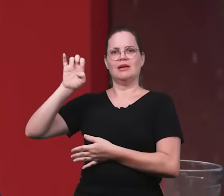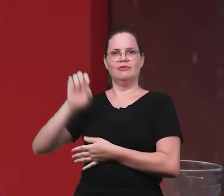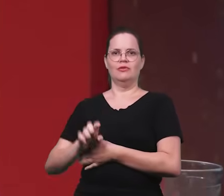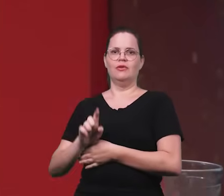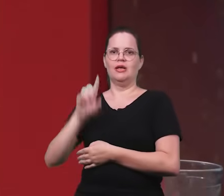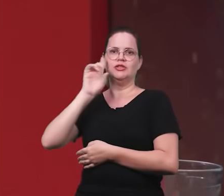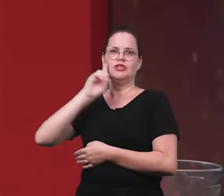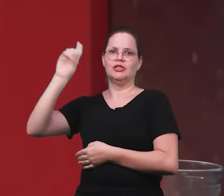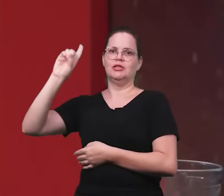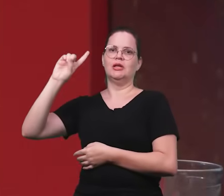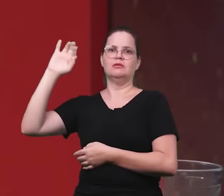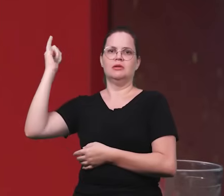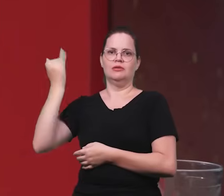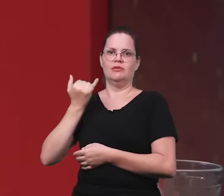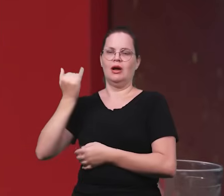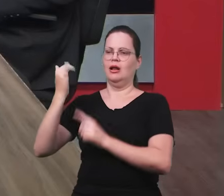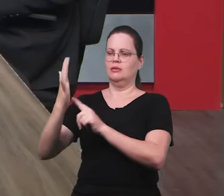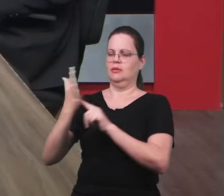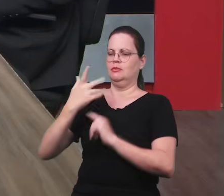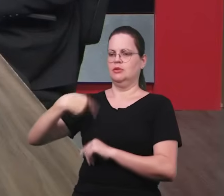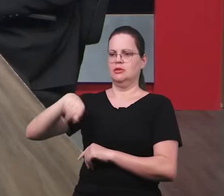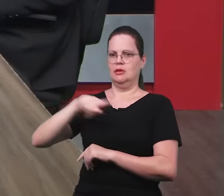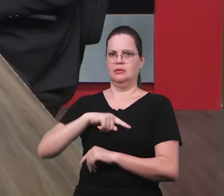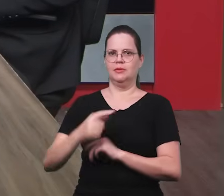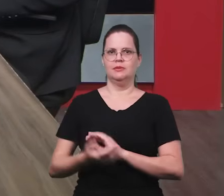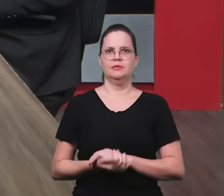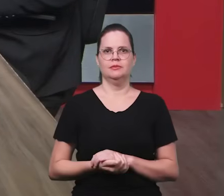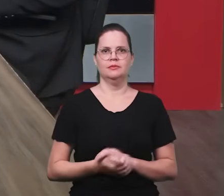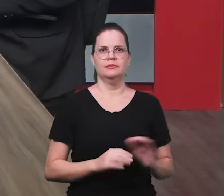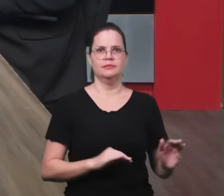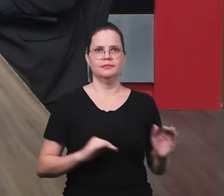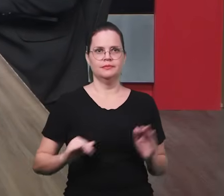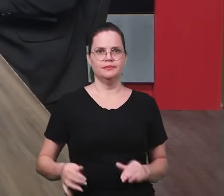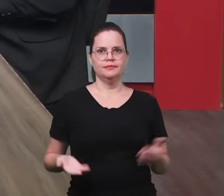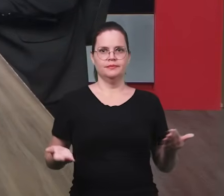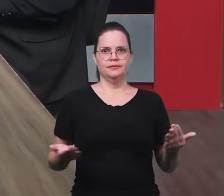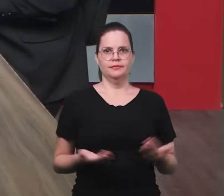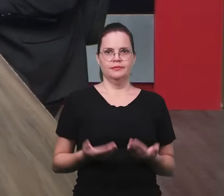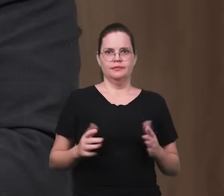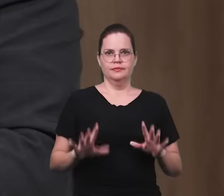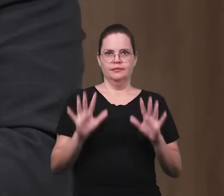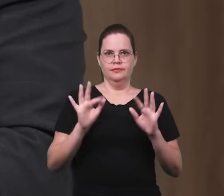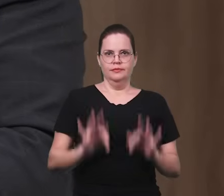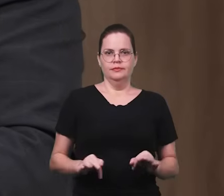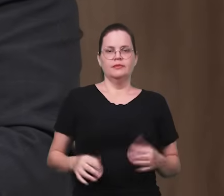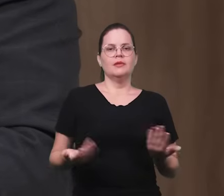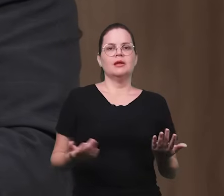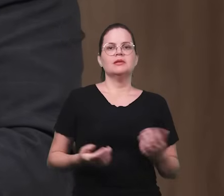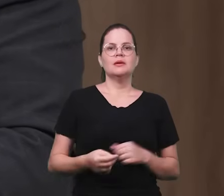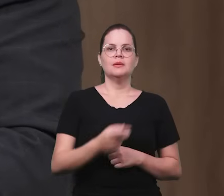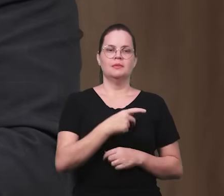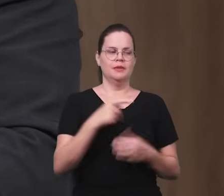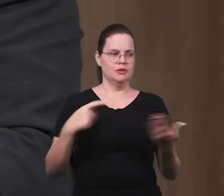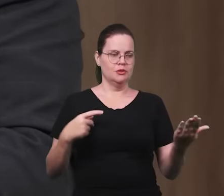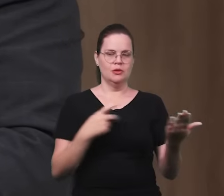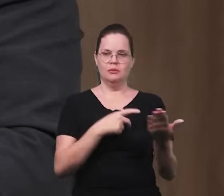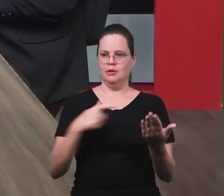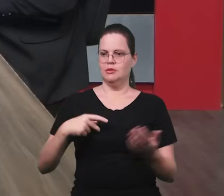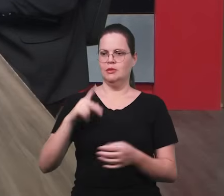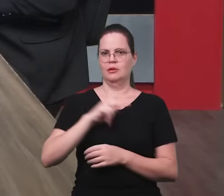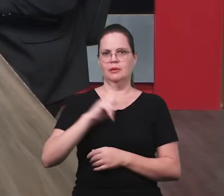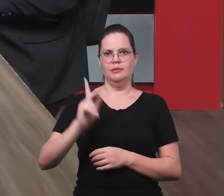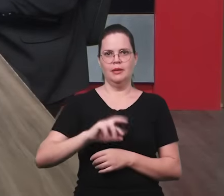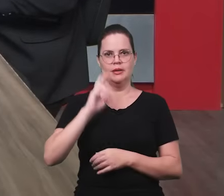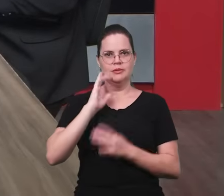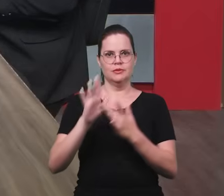Deus tem para mostrar para nós. Bem, chegamos ao final desse programa. Pai do Senhor Cleito, Pai do Senhor Pastor Alonso. Pai do Senhor, uma alegria.